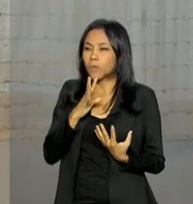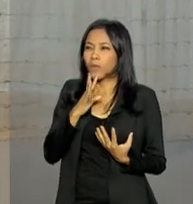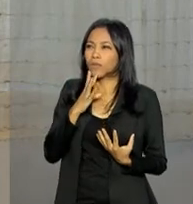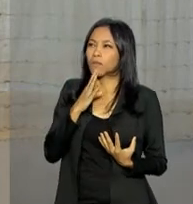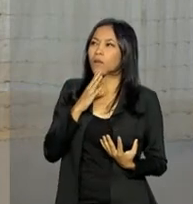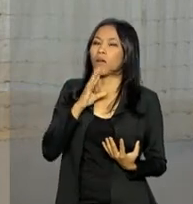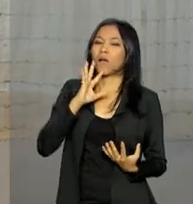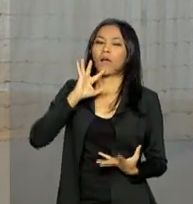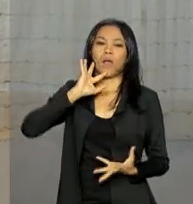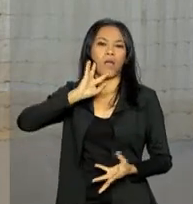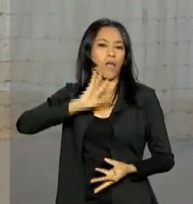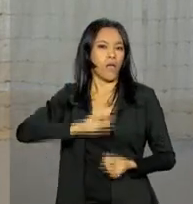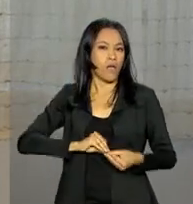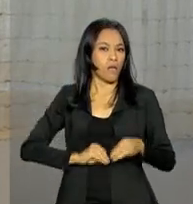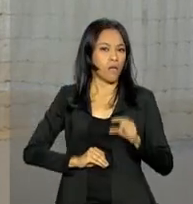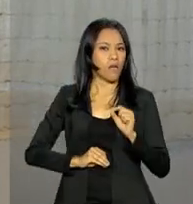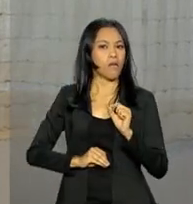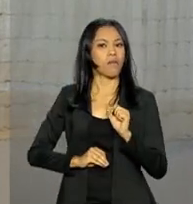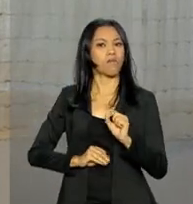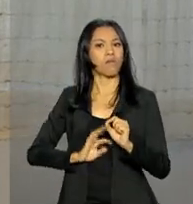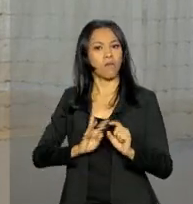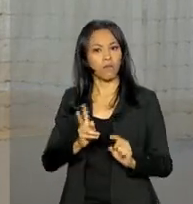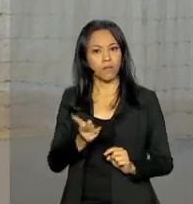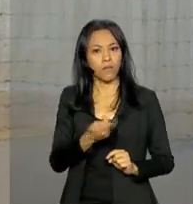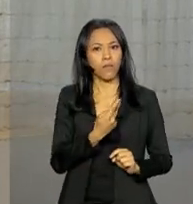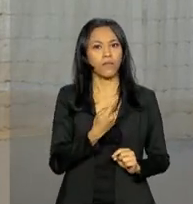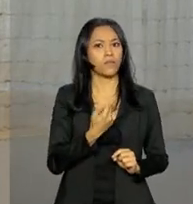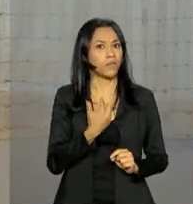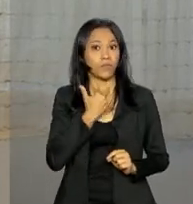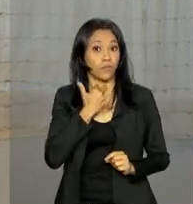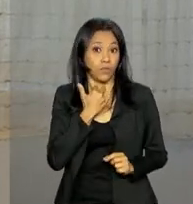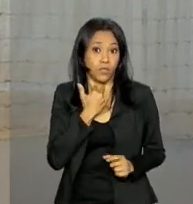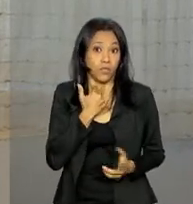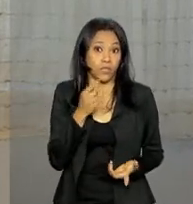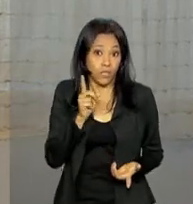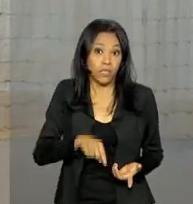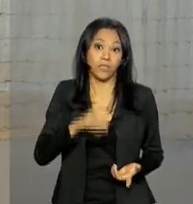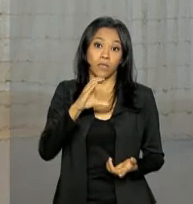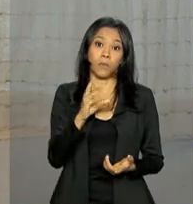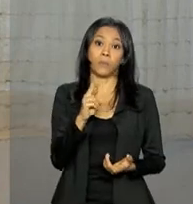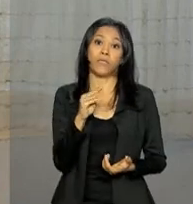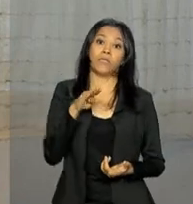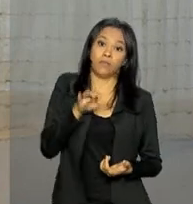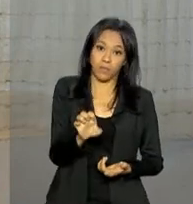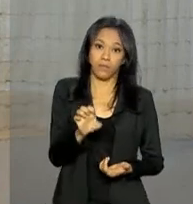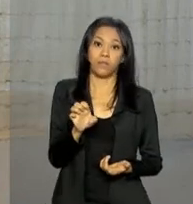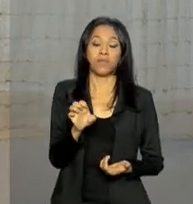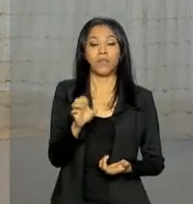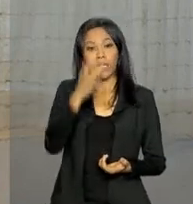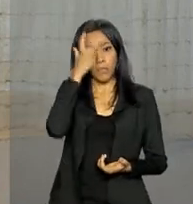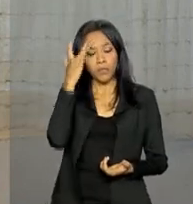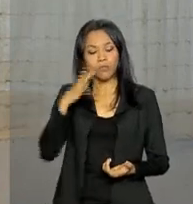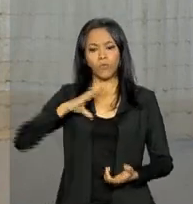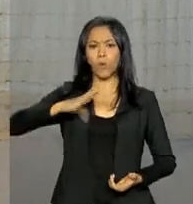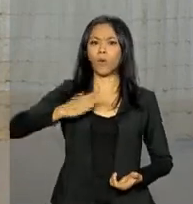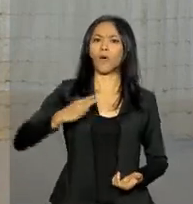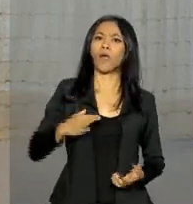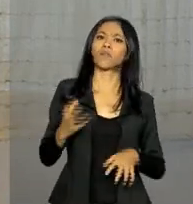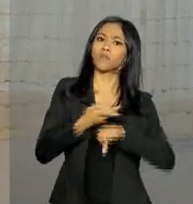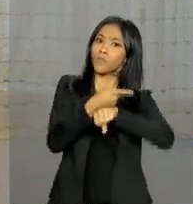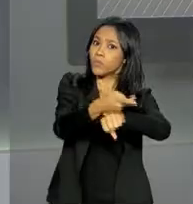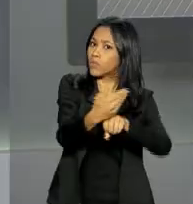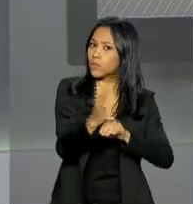do que acontece que não deveria acontecer é um crime e isso faz com que elas se encorajem procure